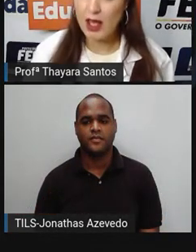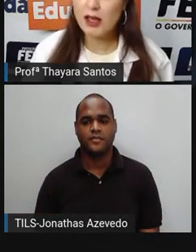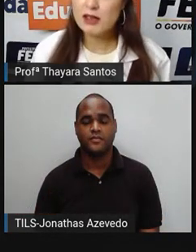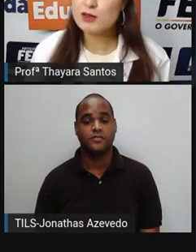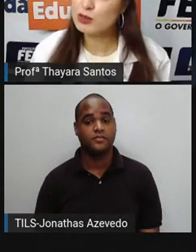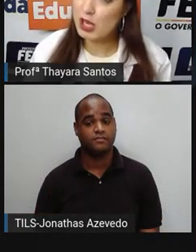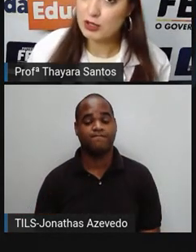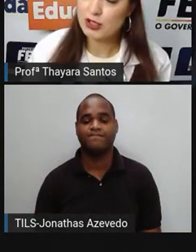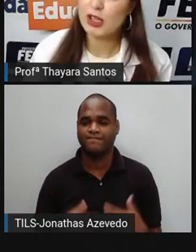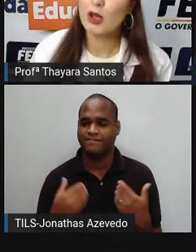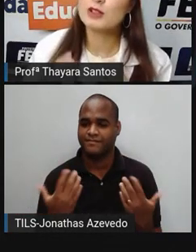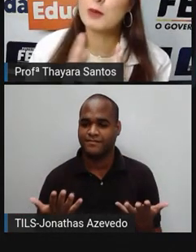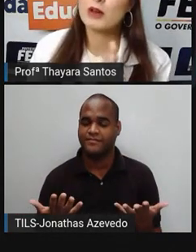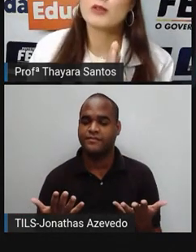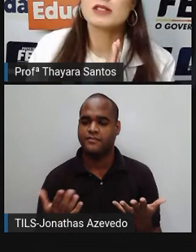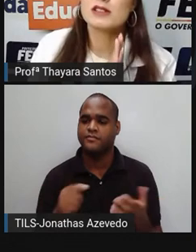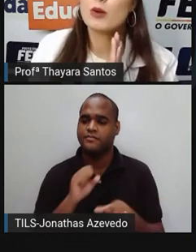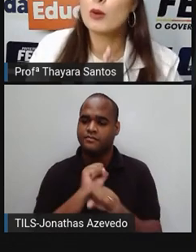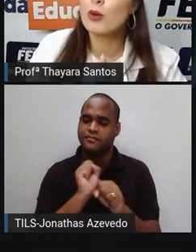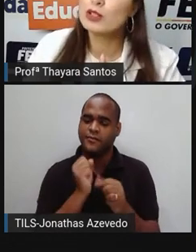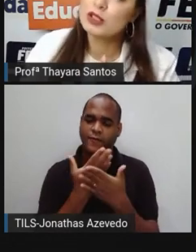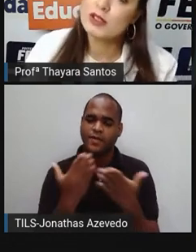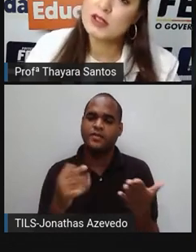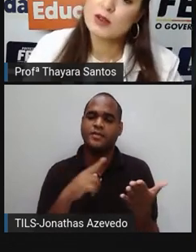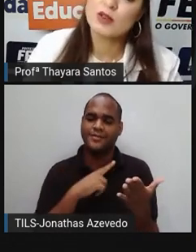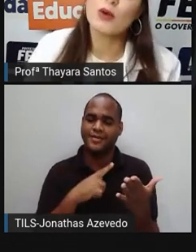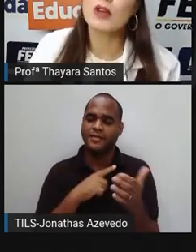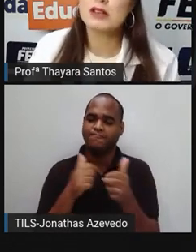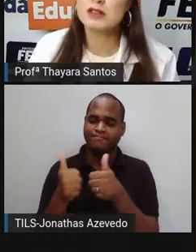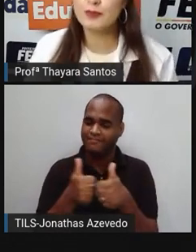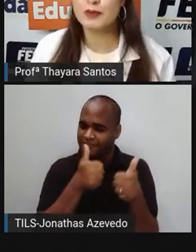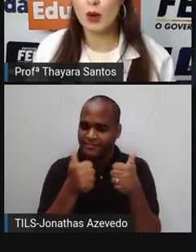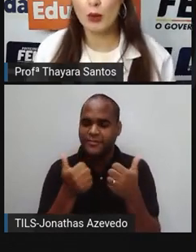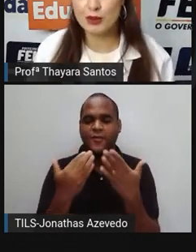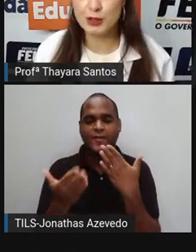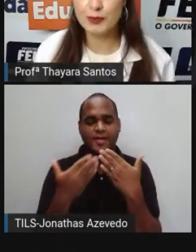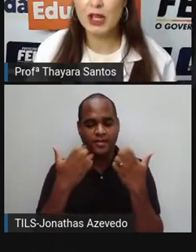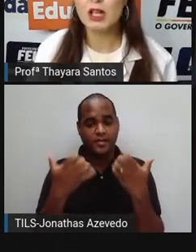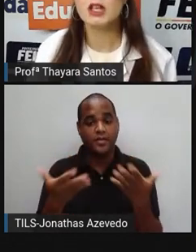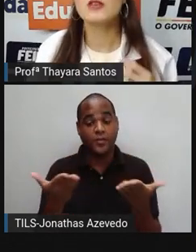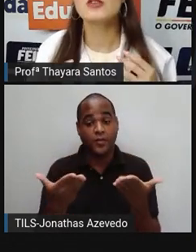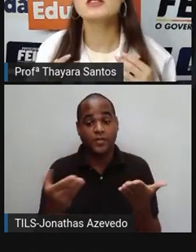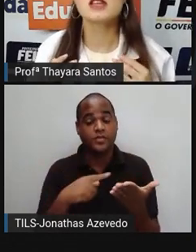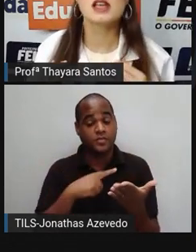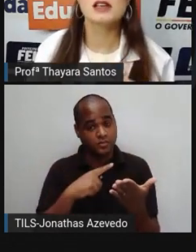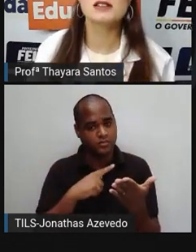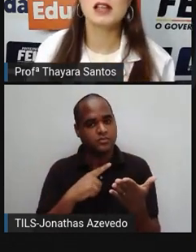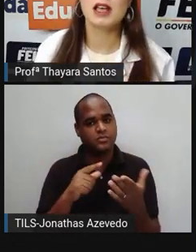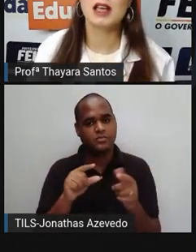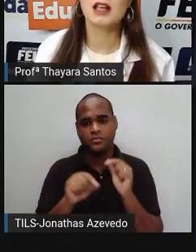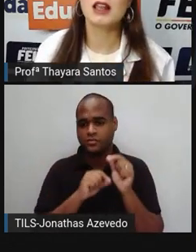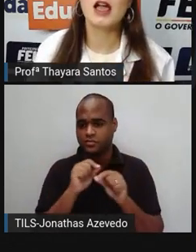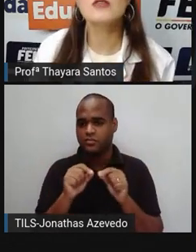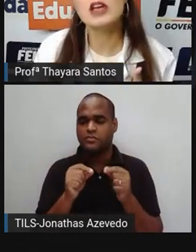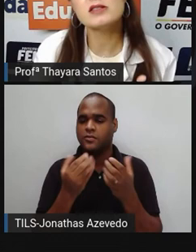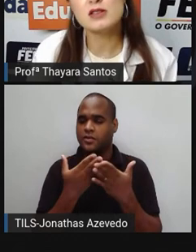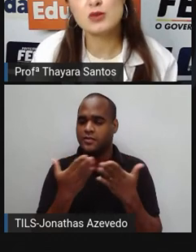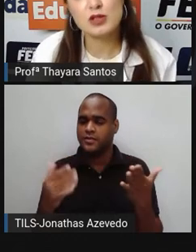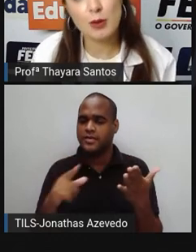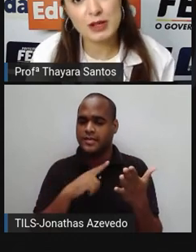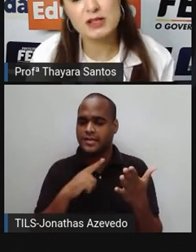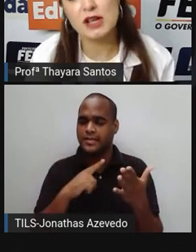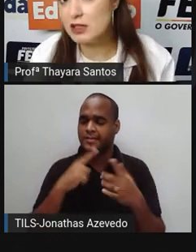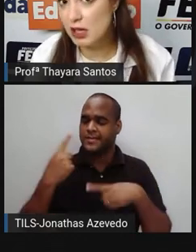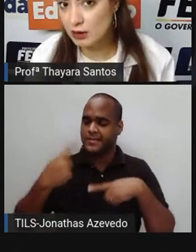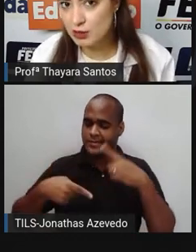é isso gente eu espero que vocês tenham curtido essa nossa conversa hoje que vocês levem